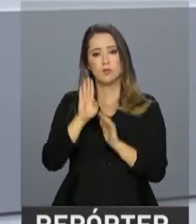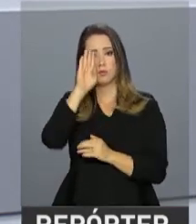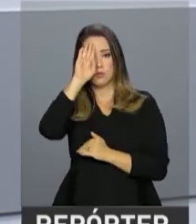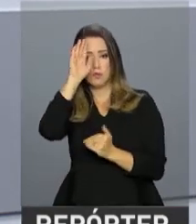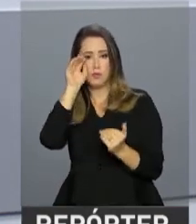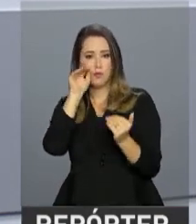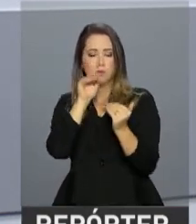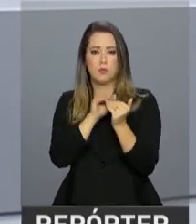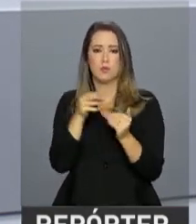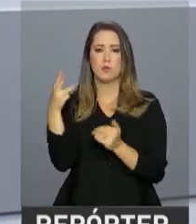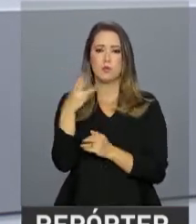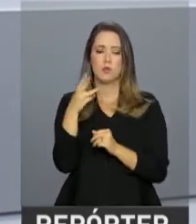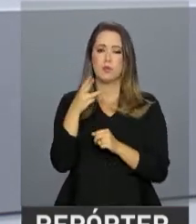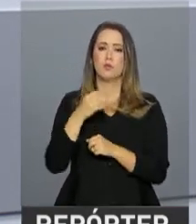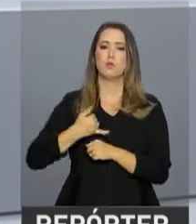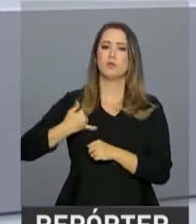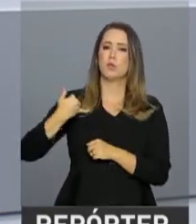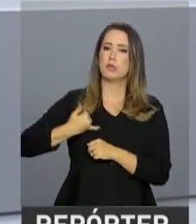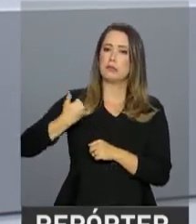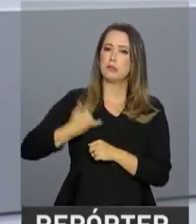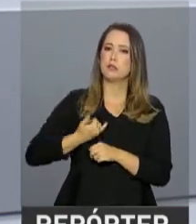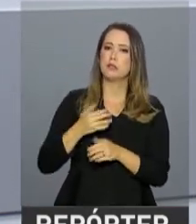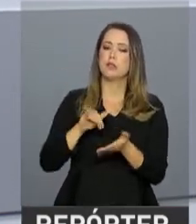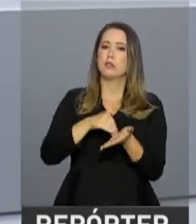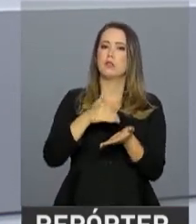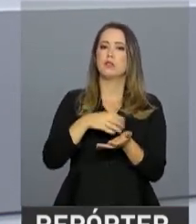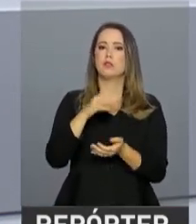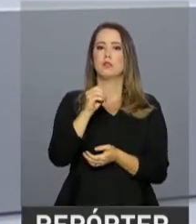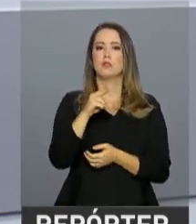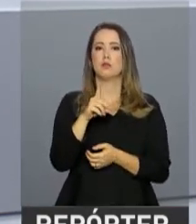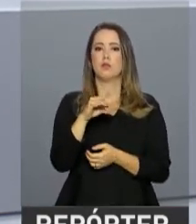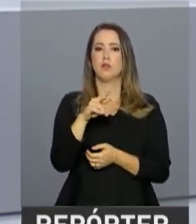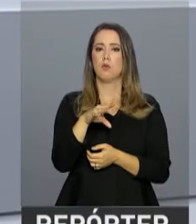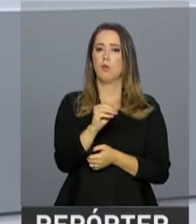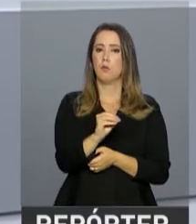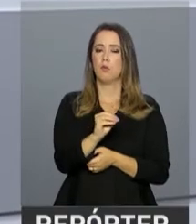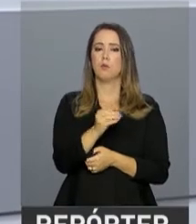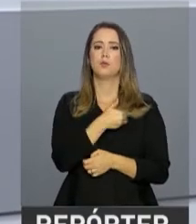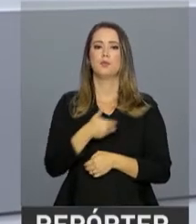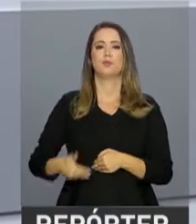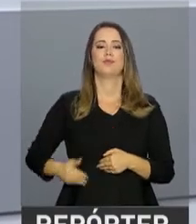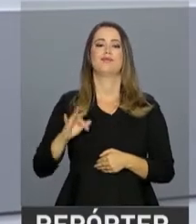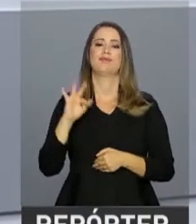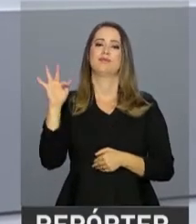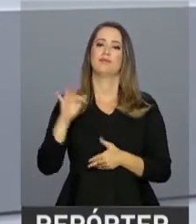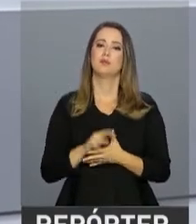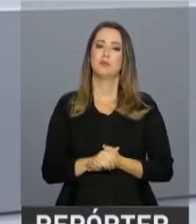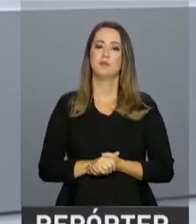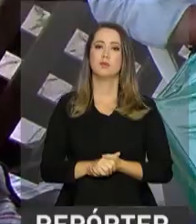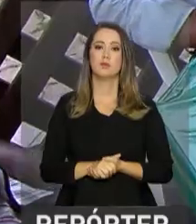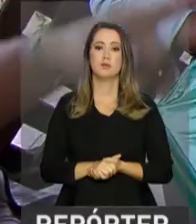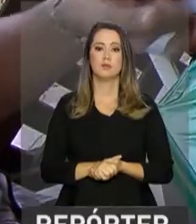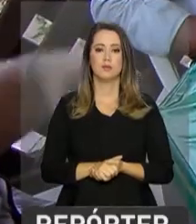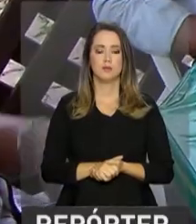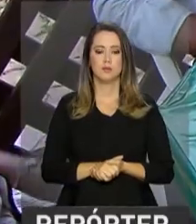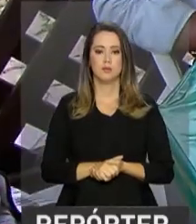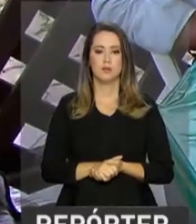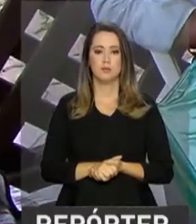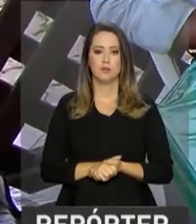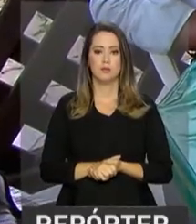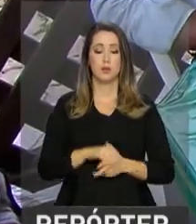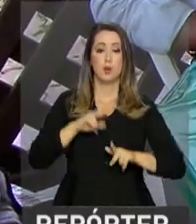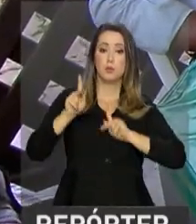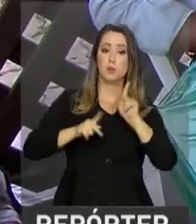prioridade às pessoas da terceira idade inscritas no Cadastro Único para programas sociais do governo federal. A